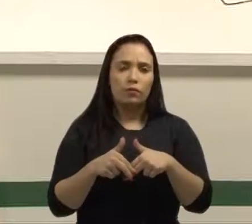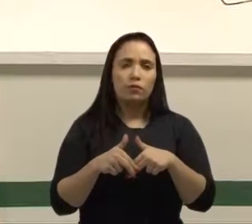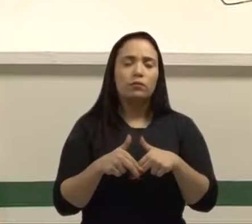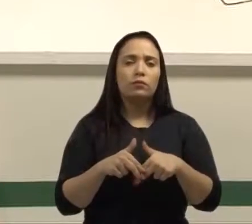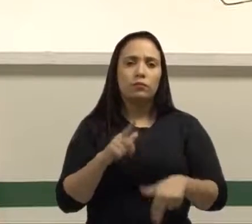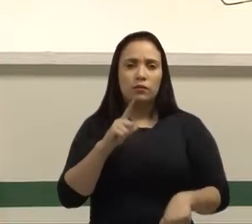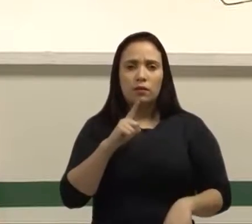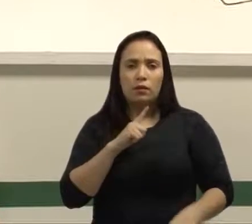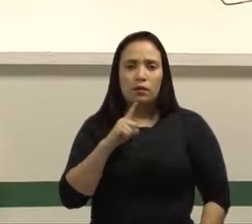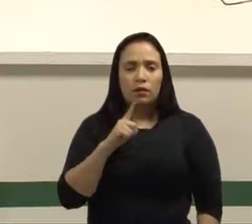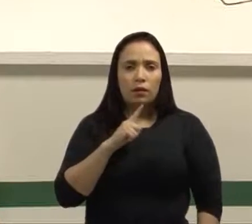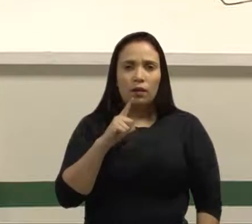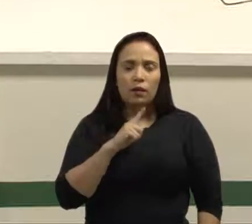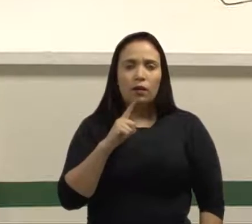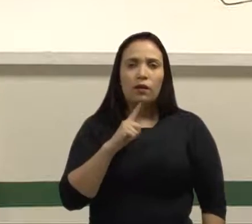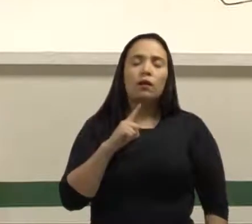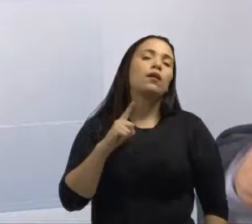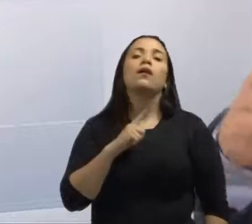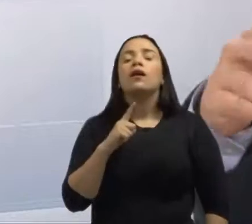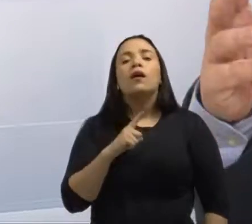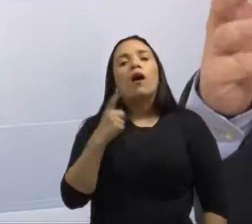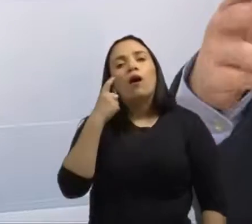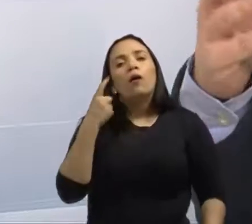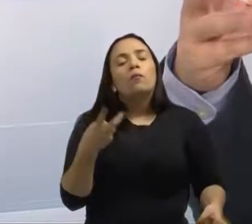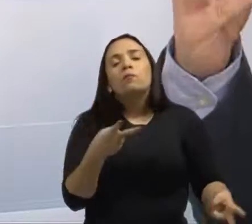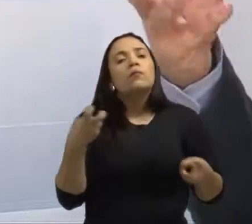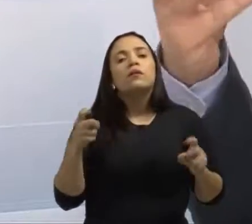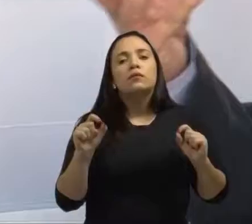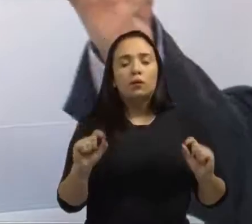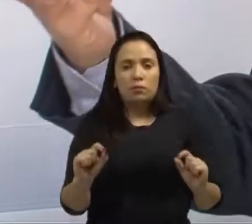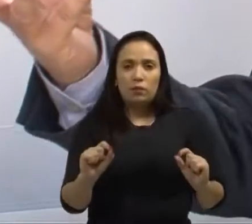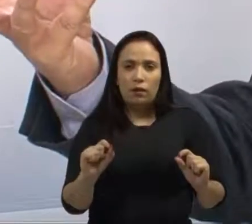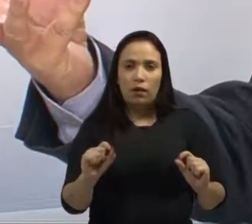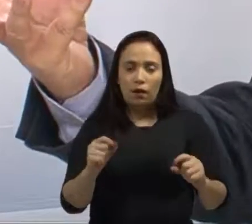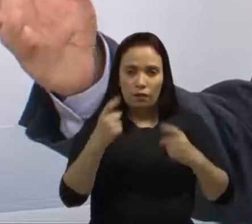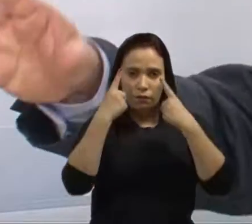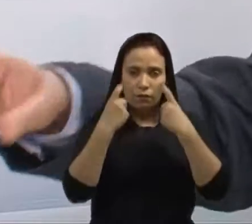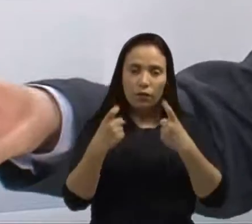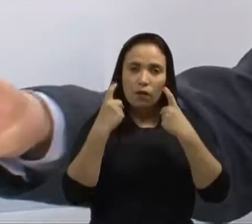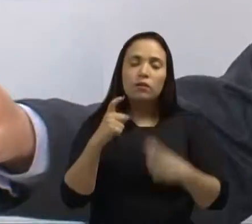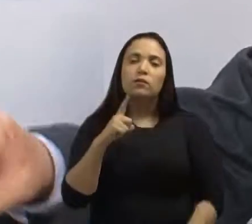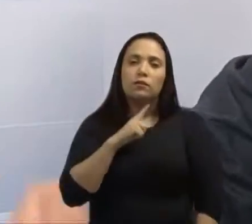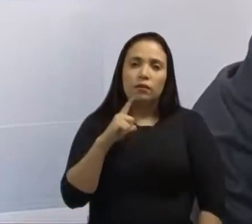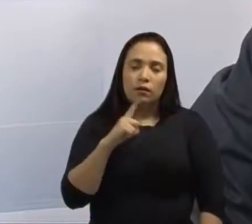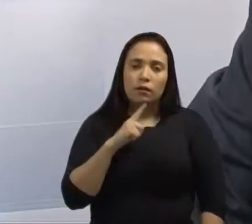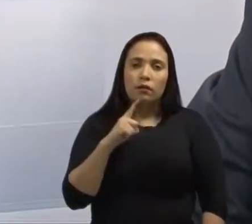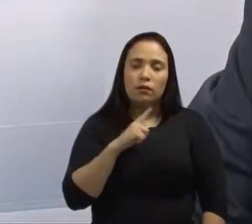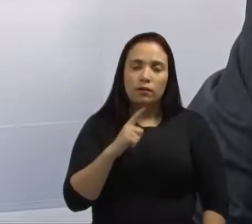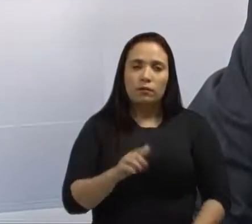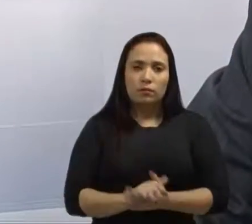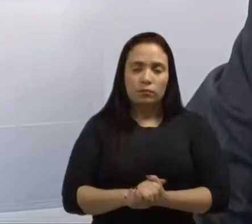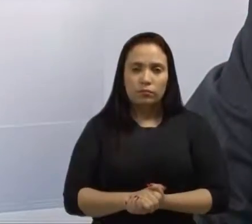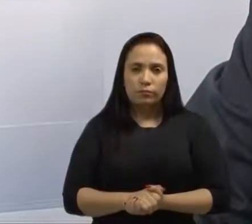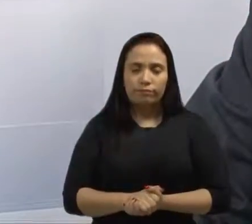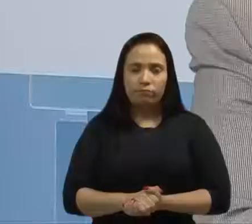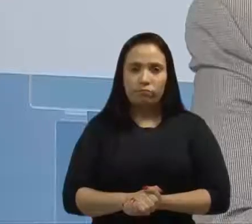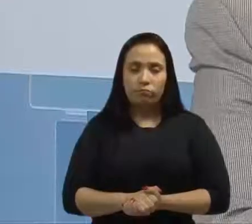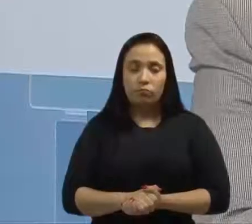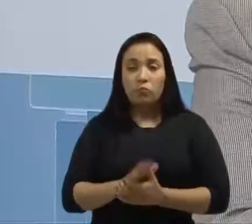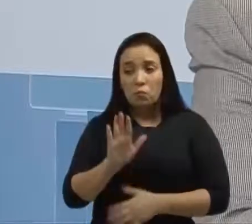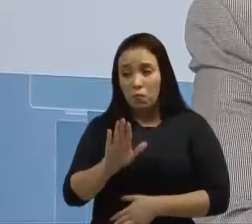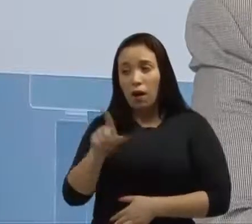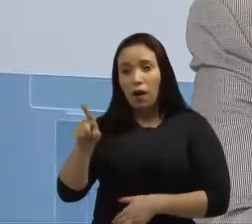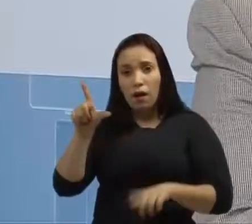em muito a sua percepção de que cada vez mais a violência está perto de você. Mas só para terminar, Mas por trás desses